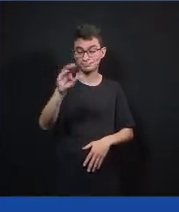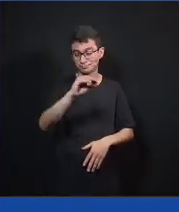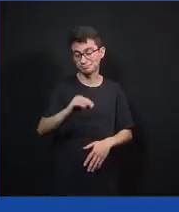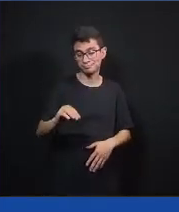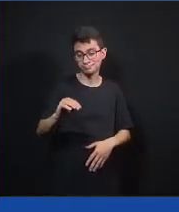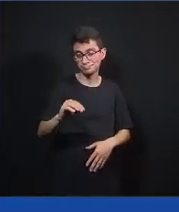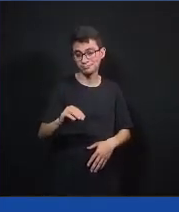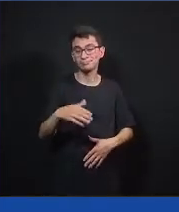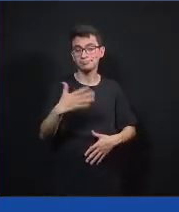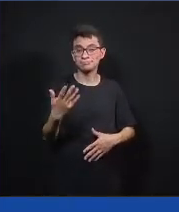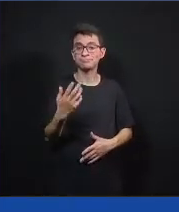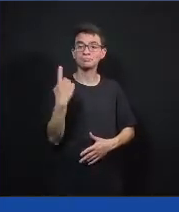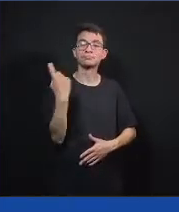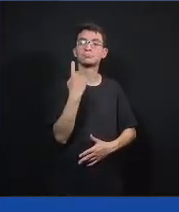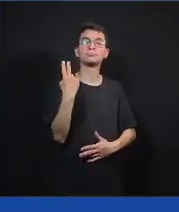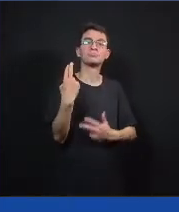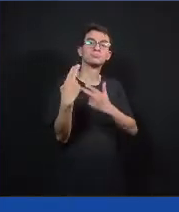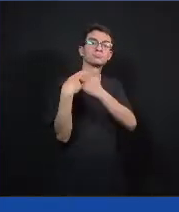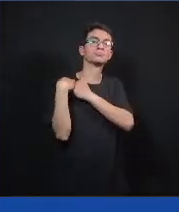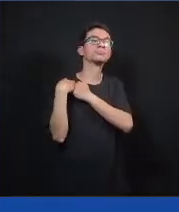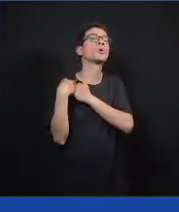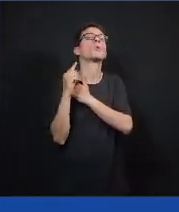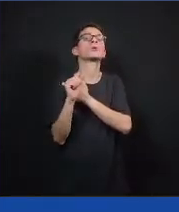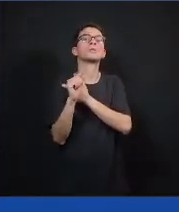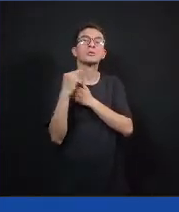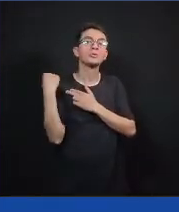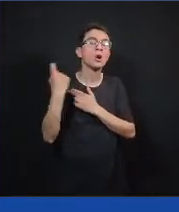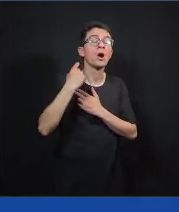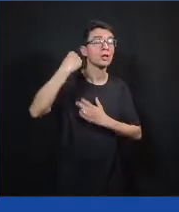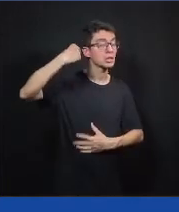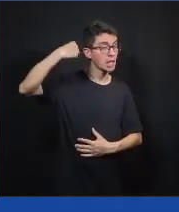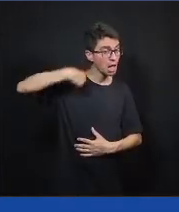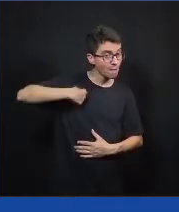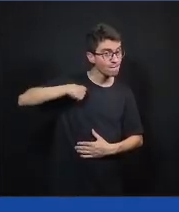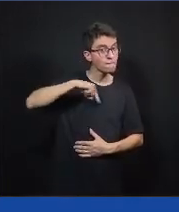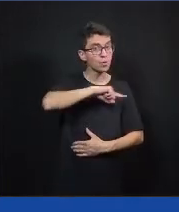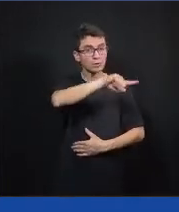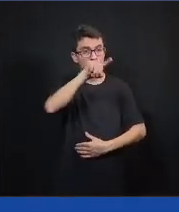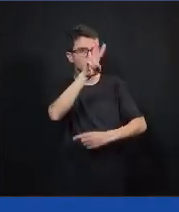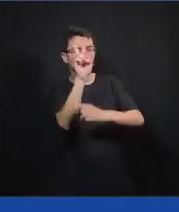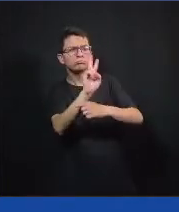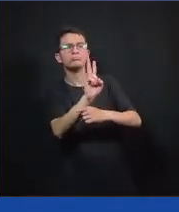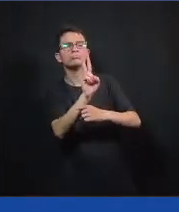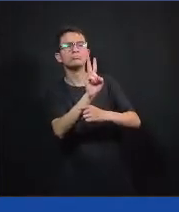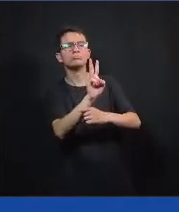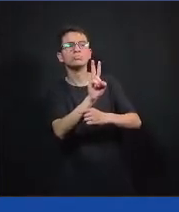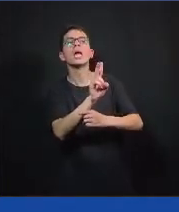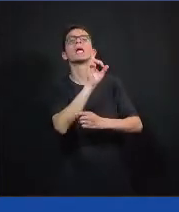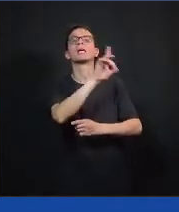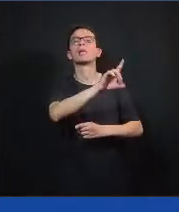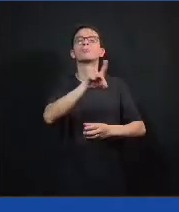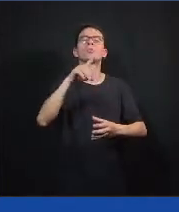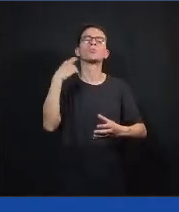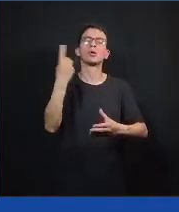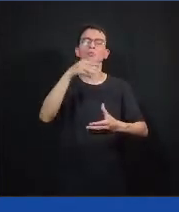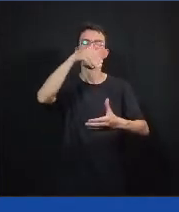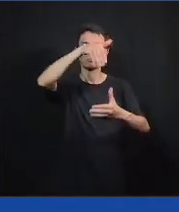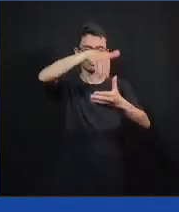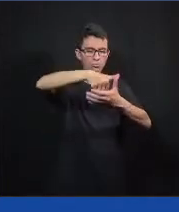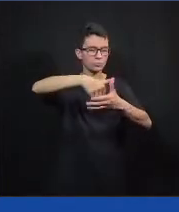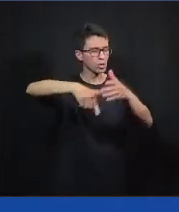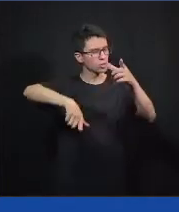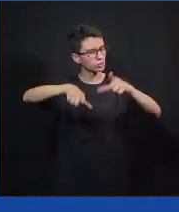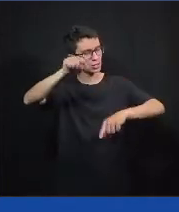papel nosso estar o tempo inteiro fiscalizando, especialmente aqueles que nós elegemos. Mas tem outros motivos que levam a